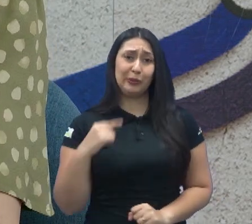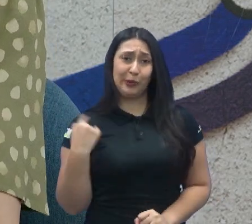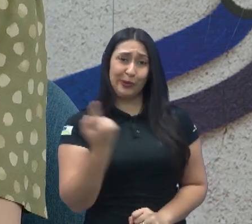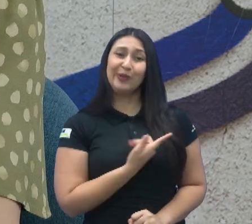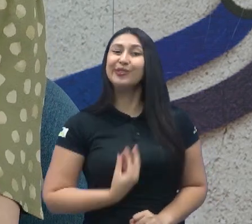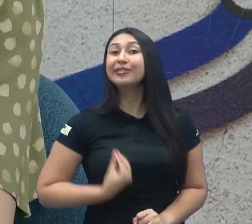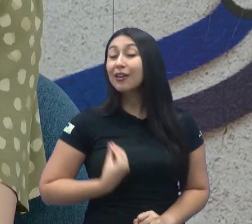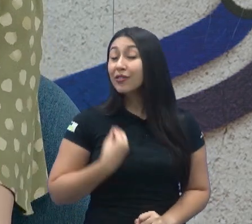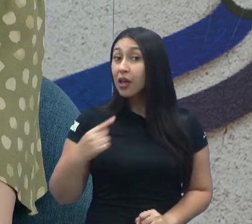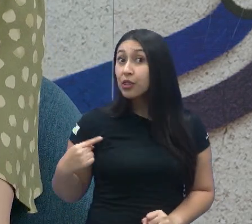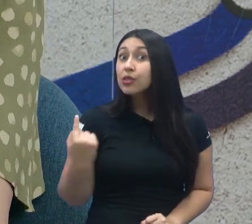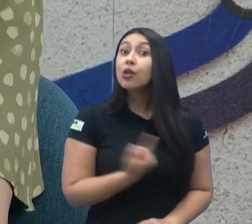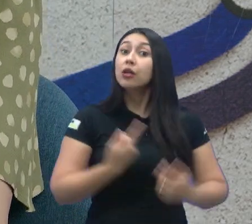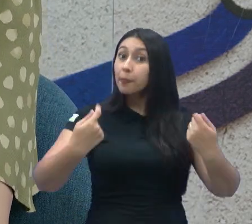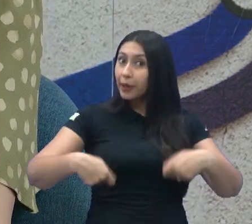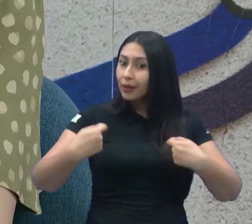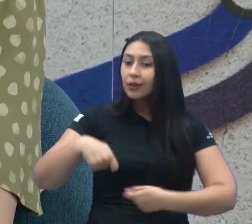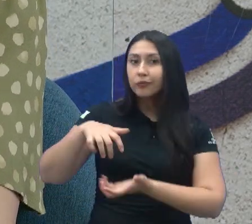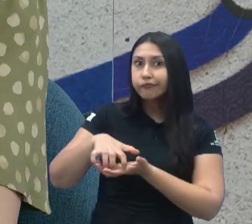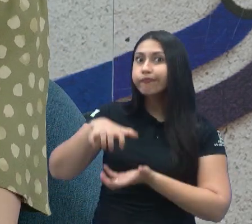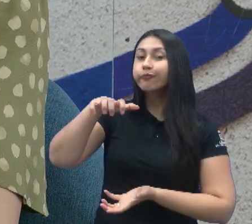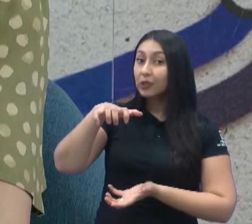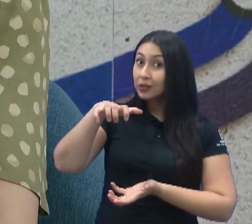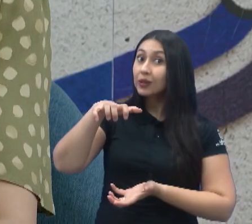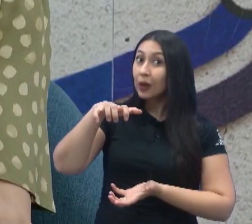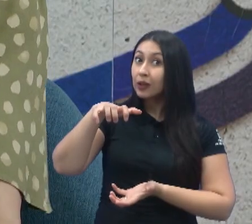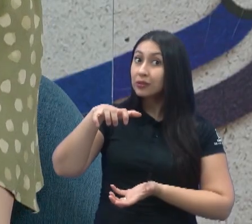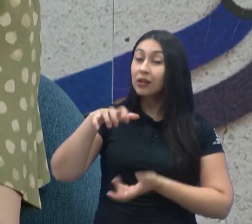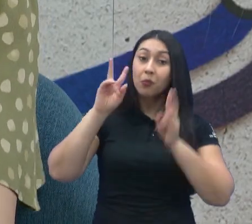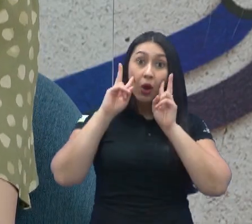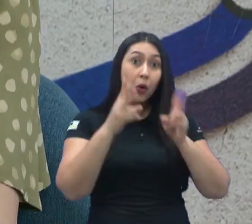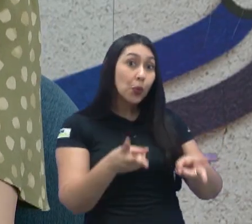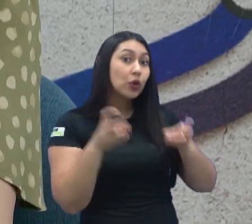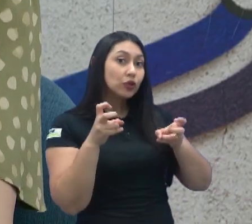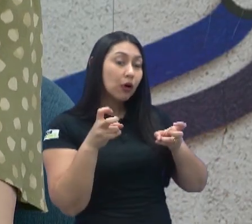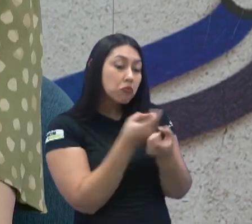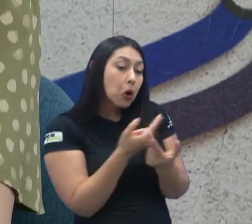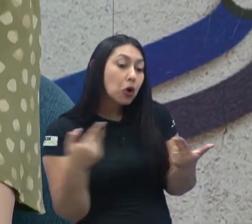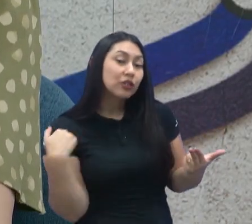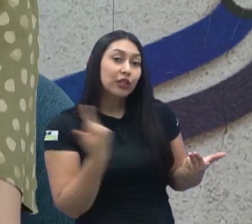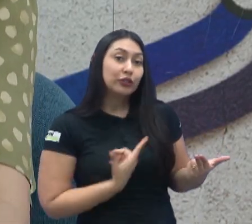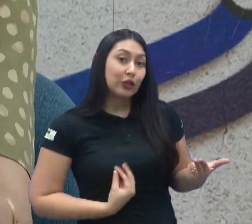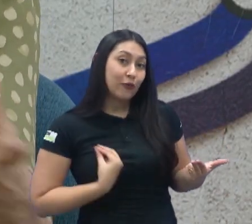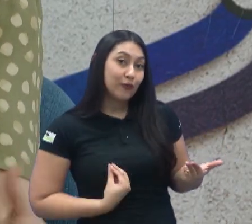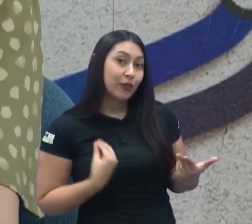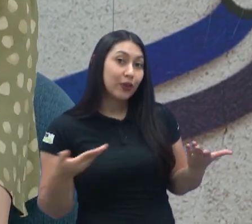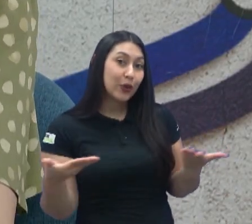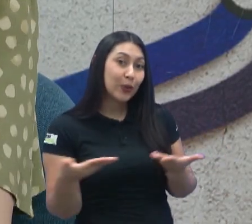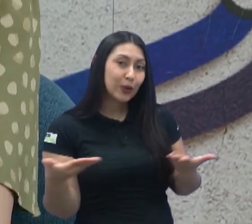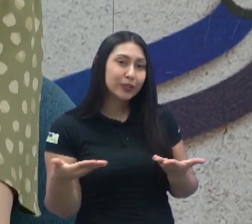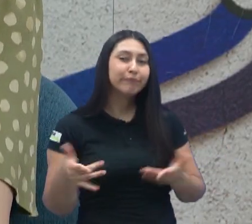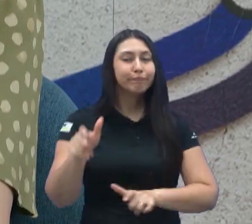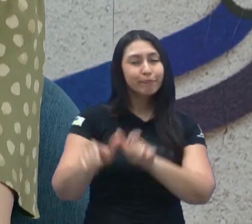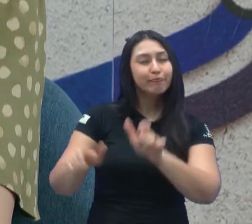Nós precisamos dos idosos, né, das idosas, e reconhecer que tudo que a gente vivencia hoje de bom na sociedade foram eles que abriram